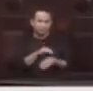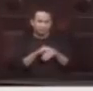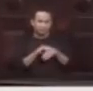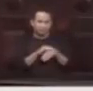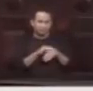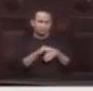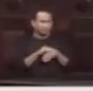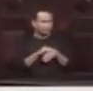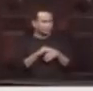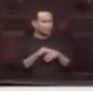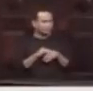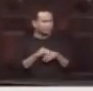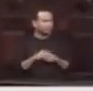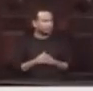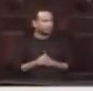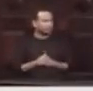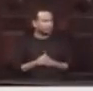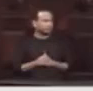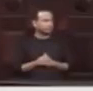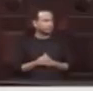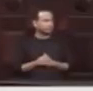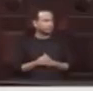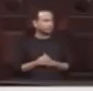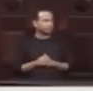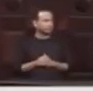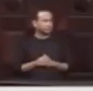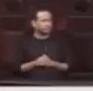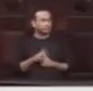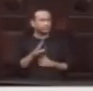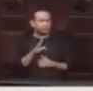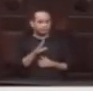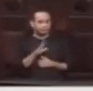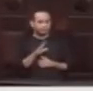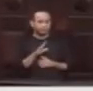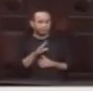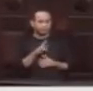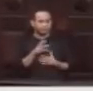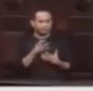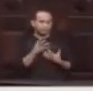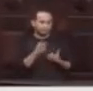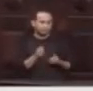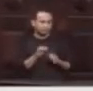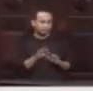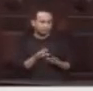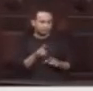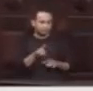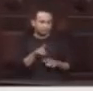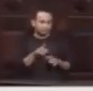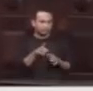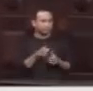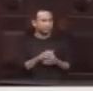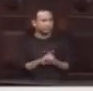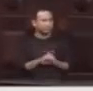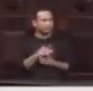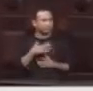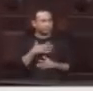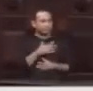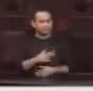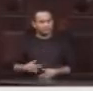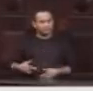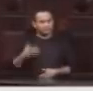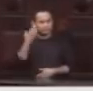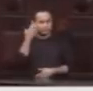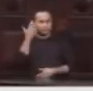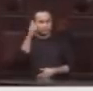8º e as alíneas, está superado. Vossa Excelência entende de uma forma e a mesa, na minha presidência, entende de